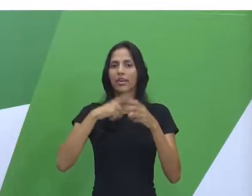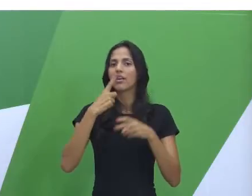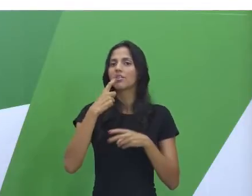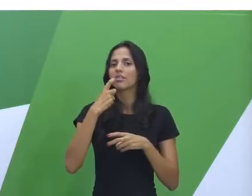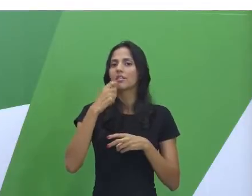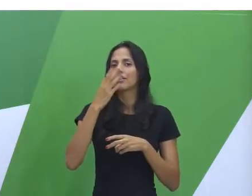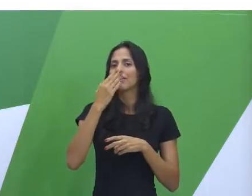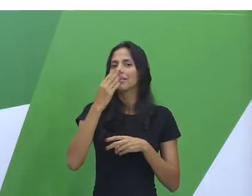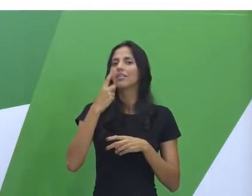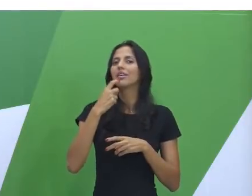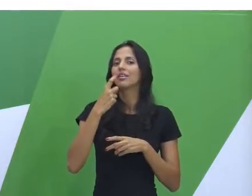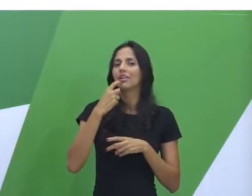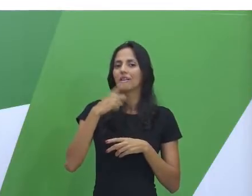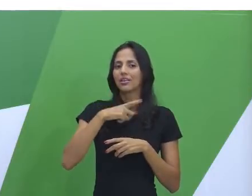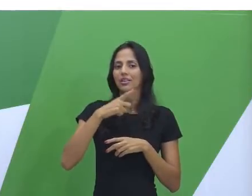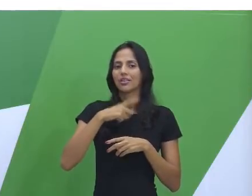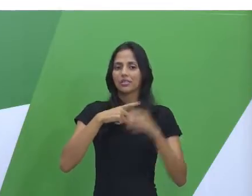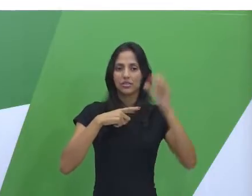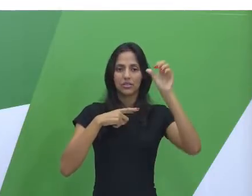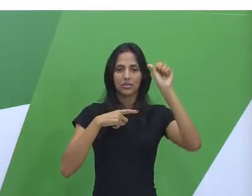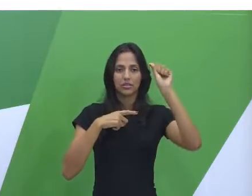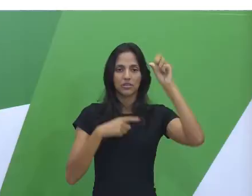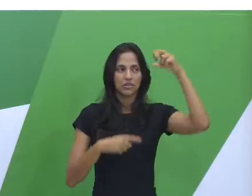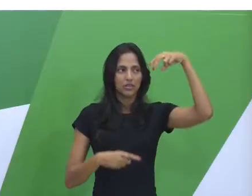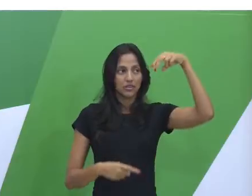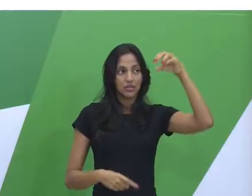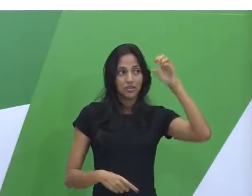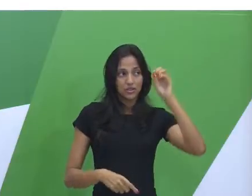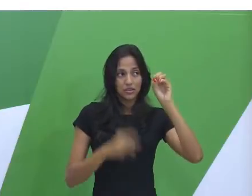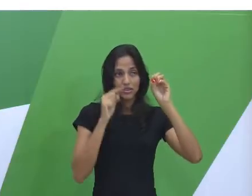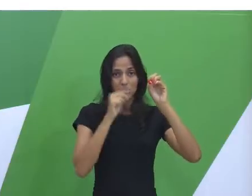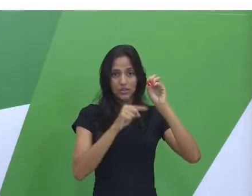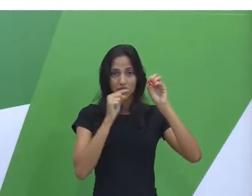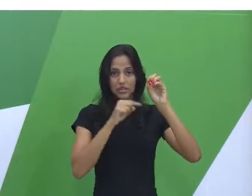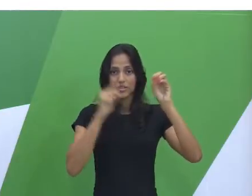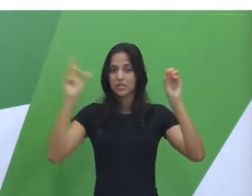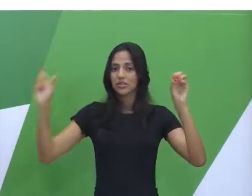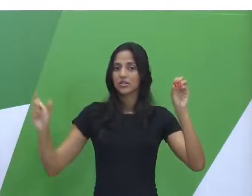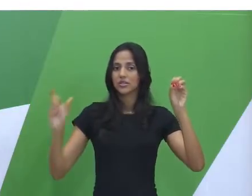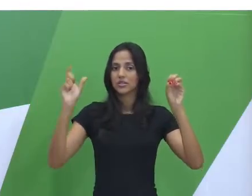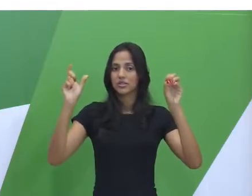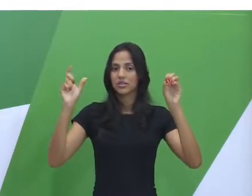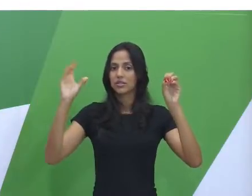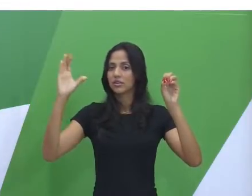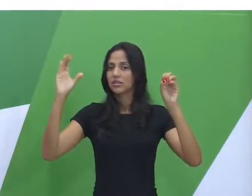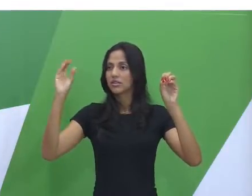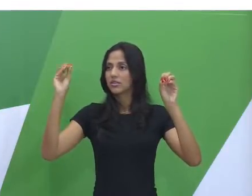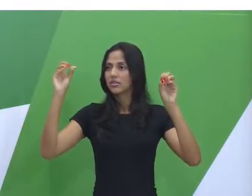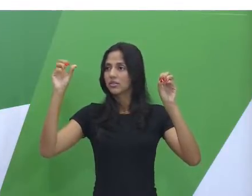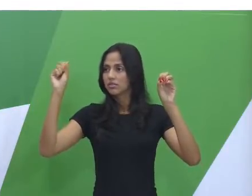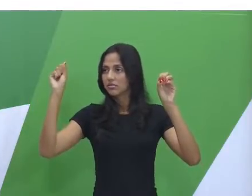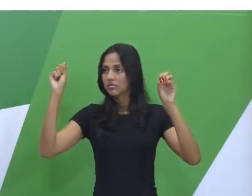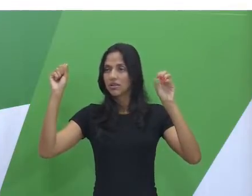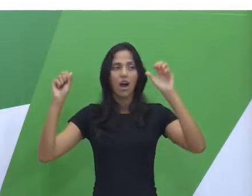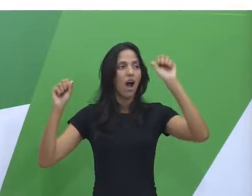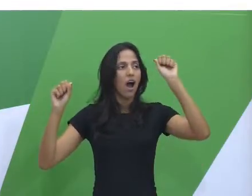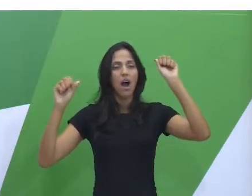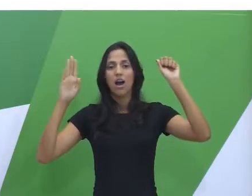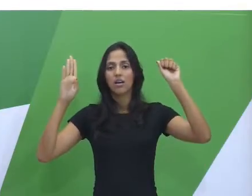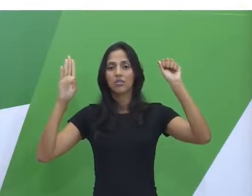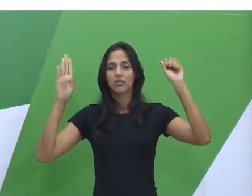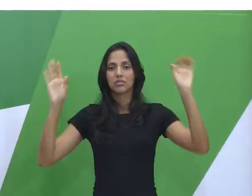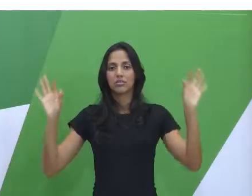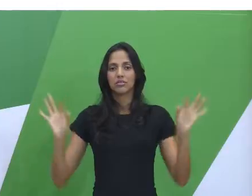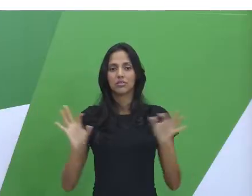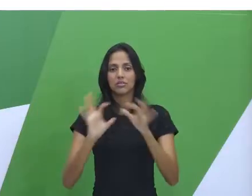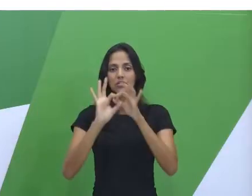você está vendo, que o seno de alfa é simplesmente a relação entre as linhas B e A. Nós já sabemos